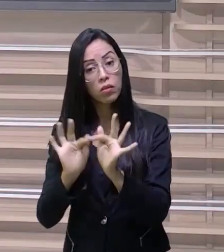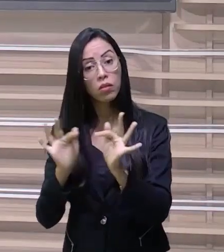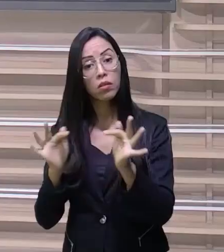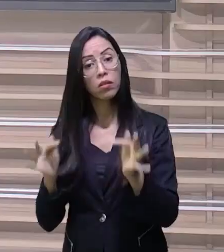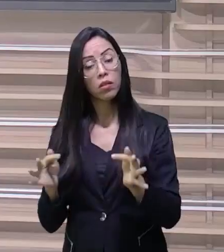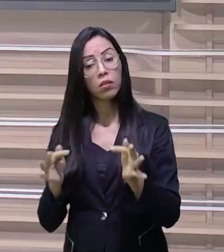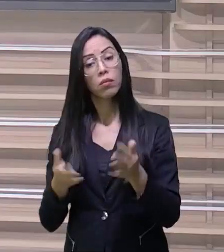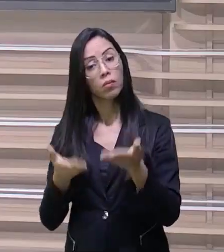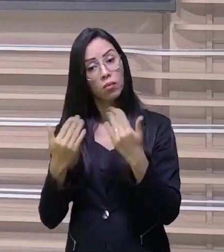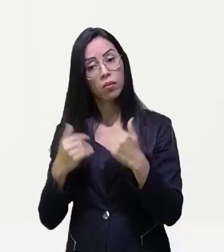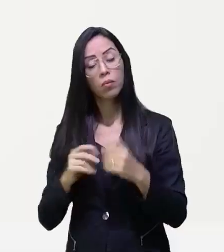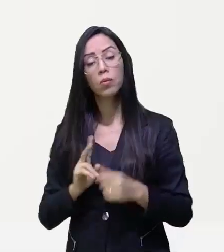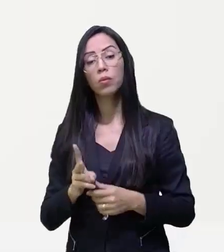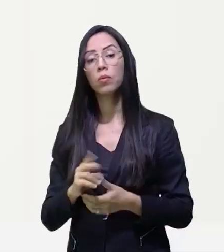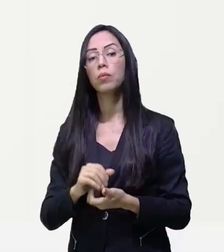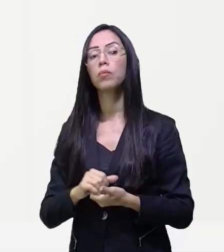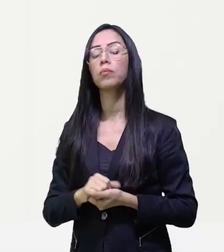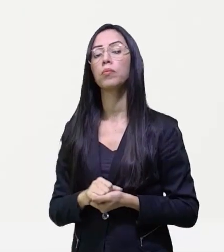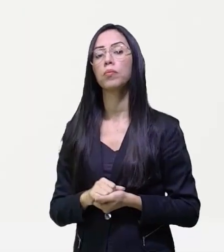Vamos prosseguir?